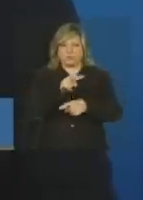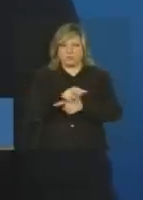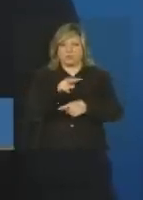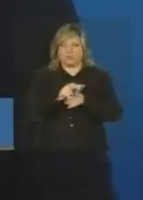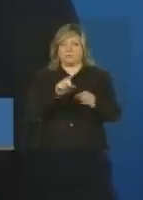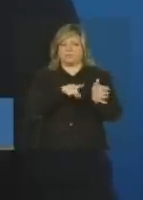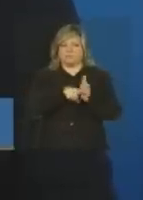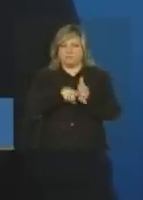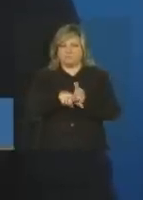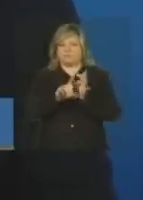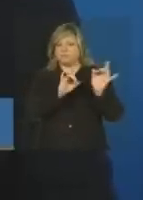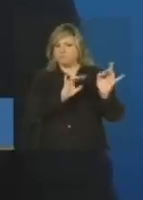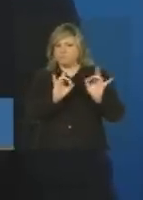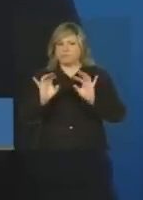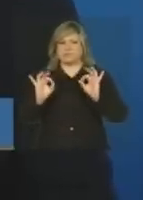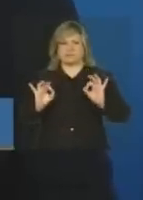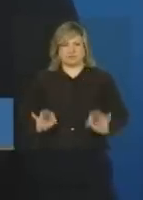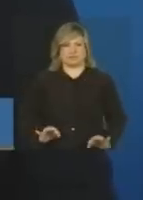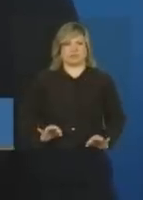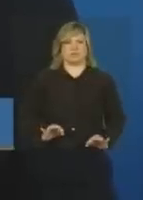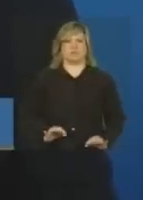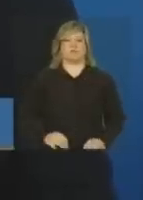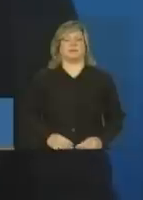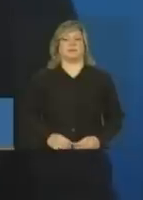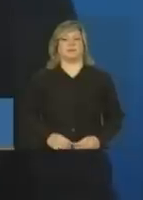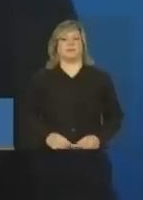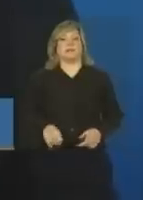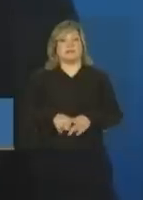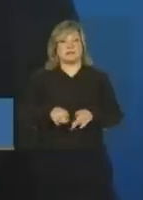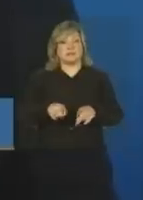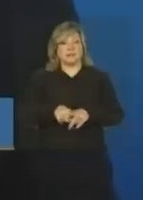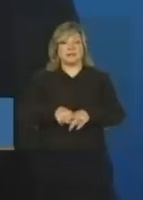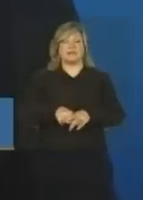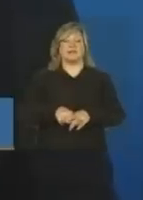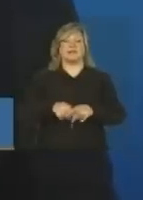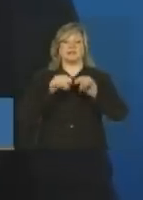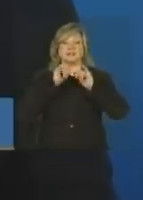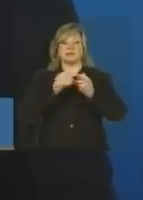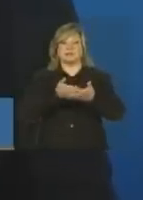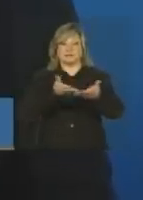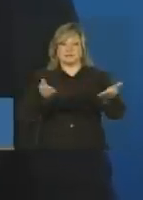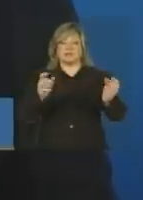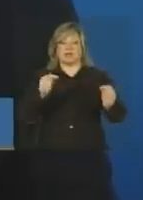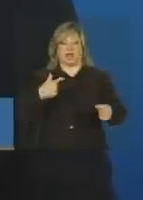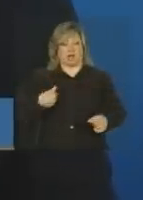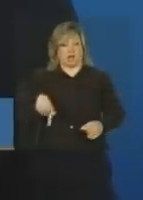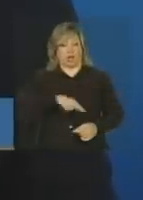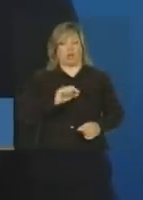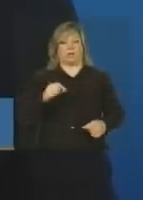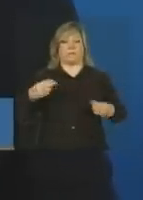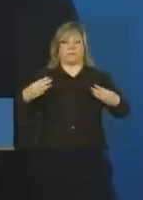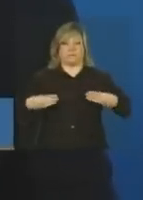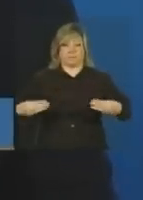dessa fiscalização, né? E dizer que nós, do Ministério, estamos à